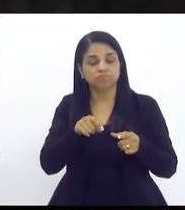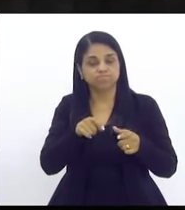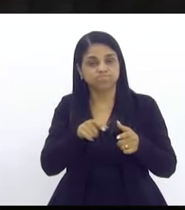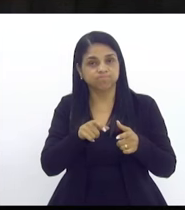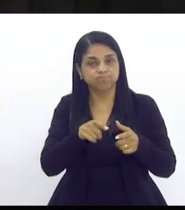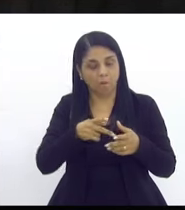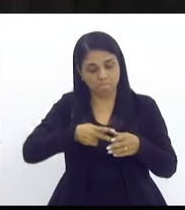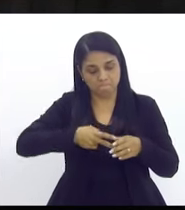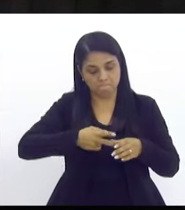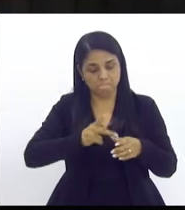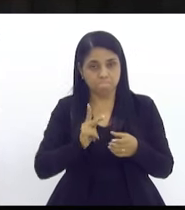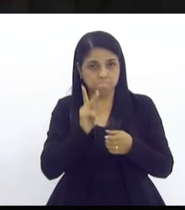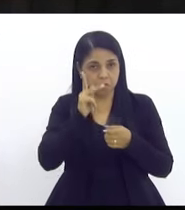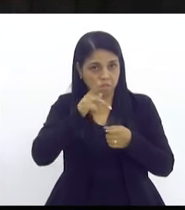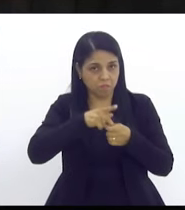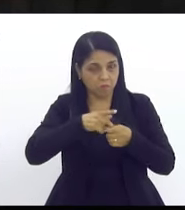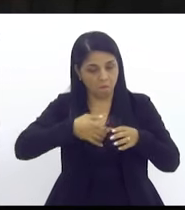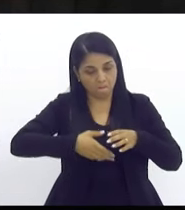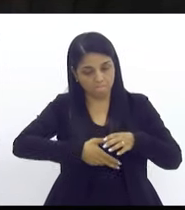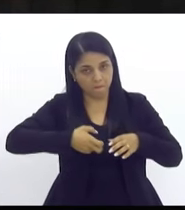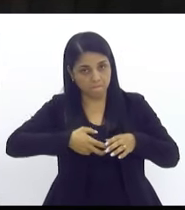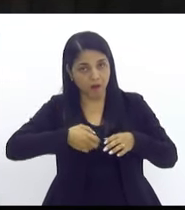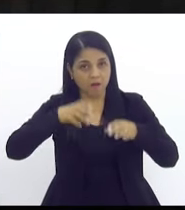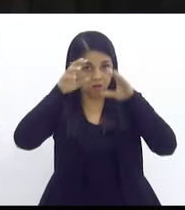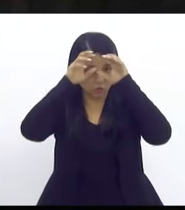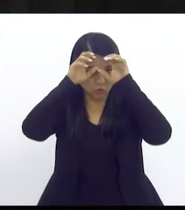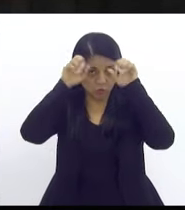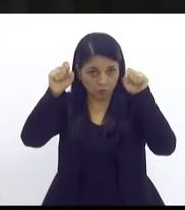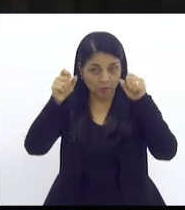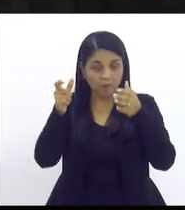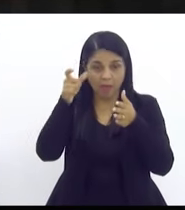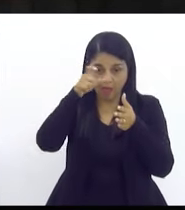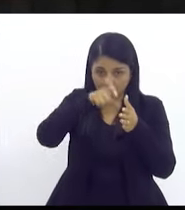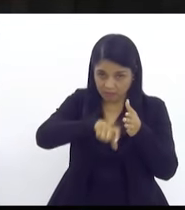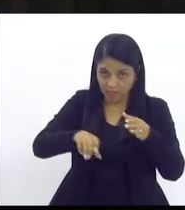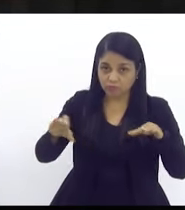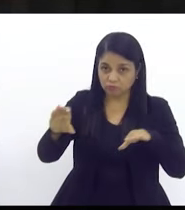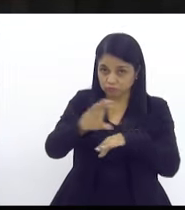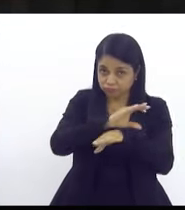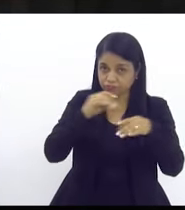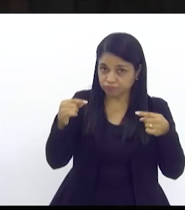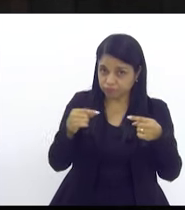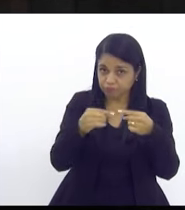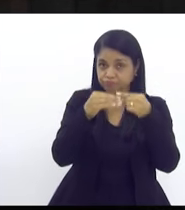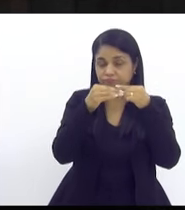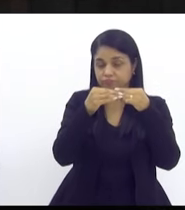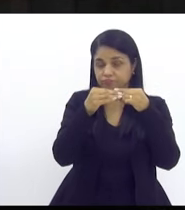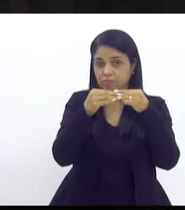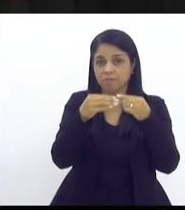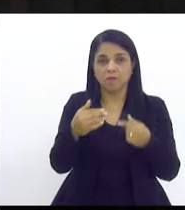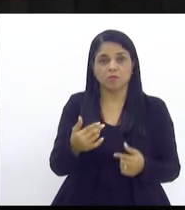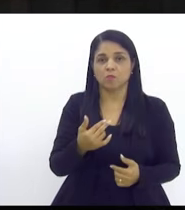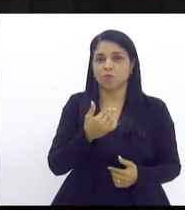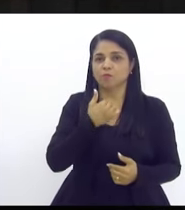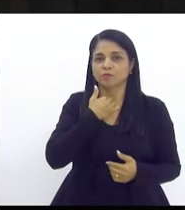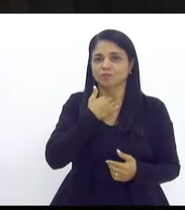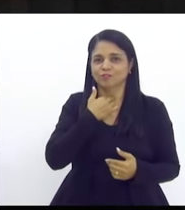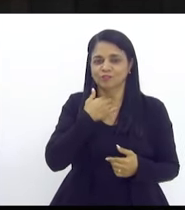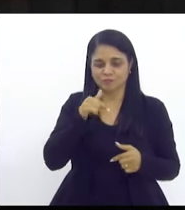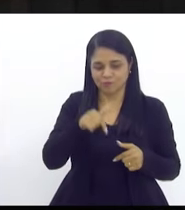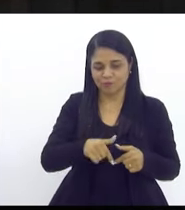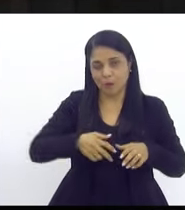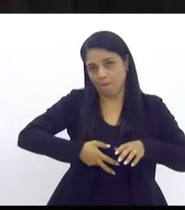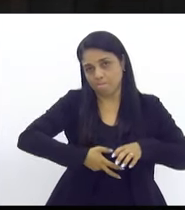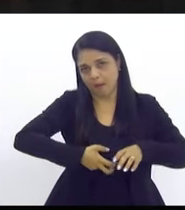E o Supremo alegou que a taxa era constitucional, mas não podia ser sobre a